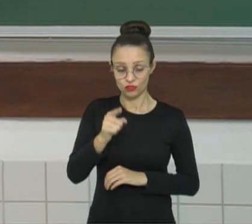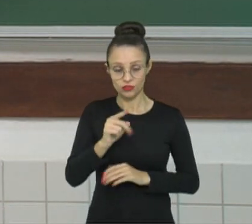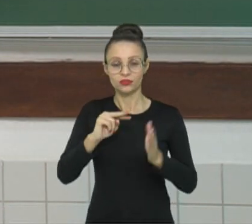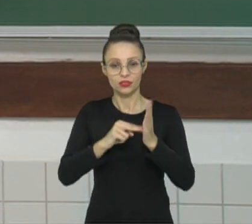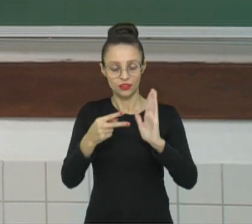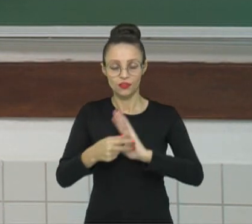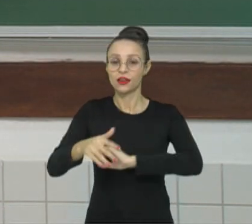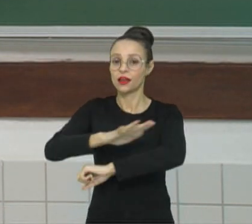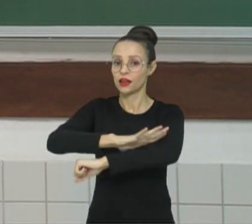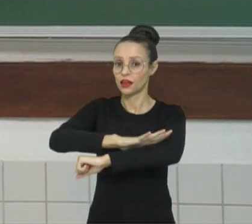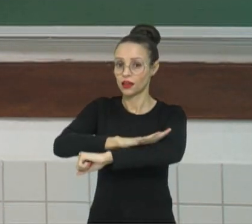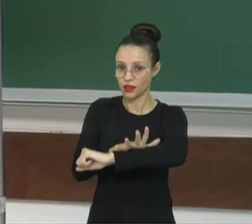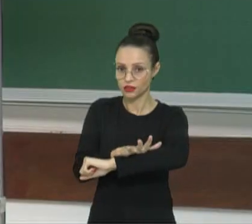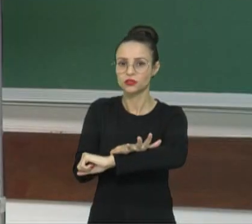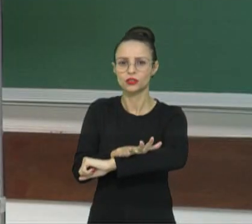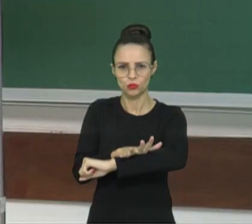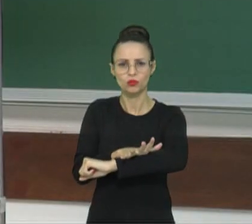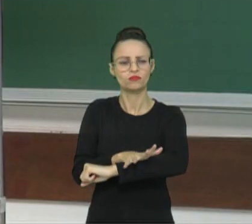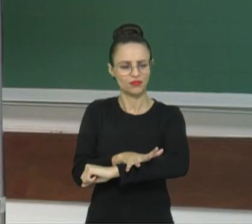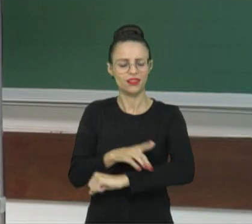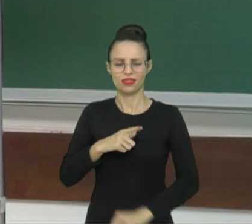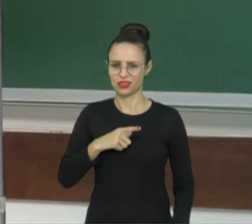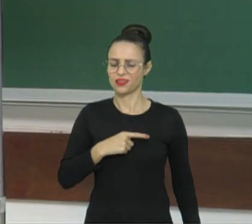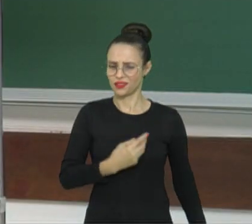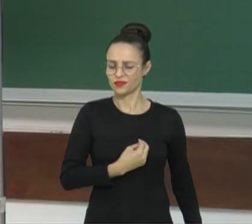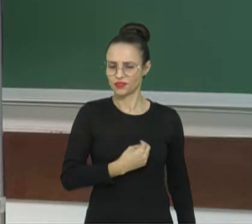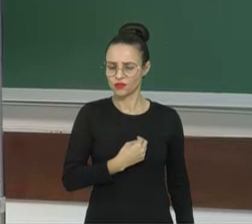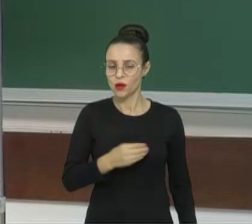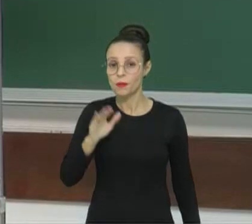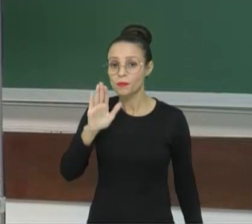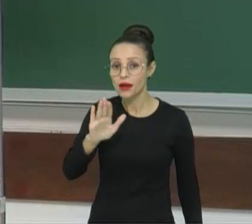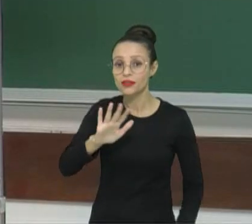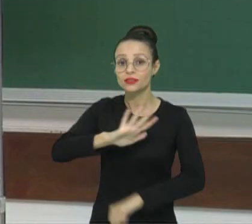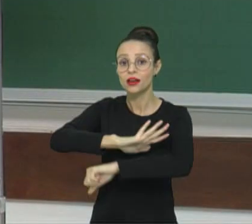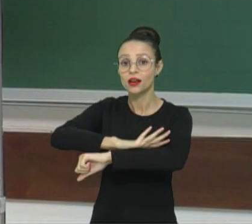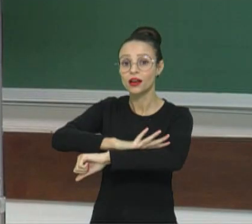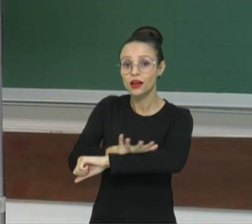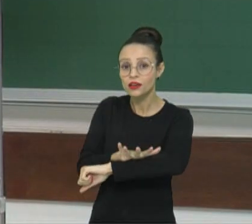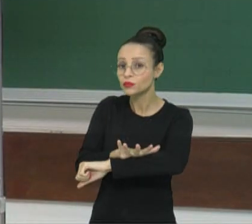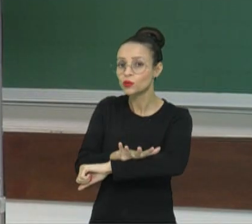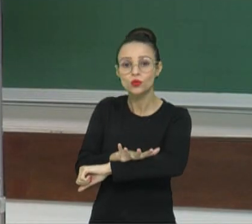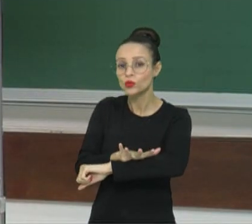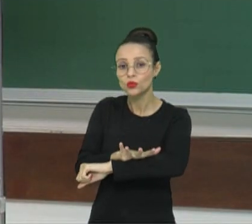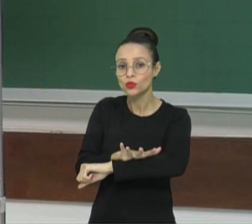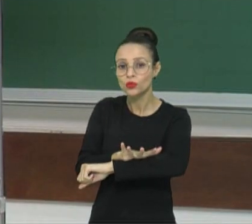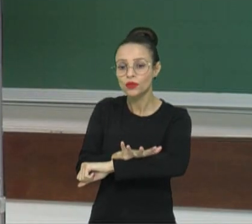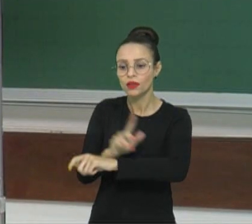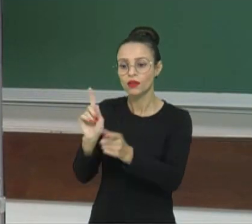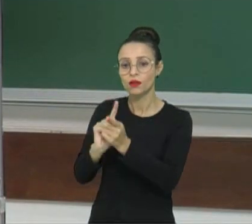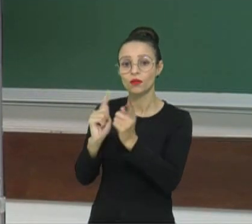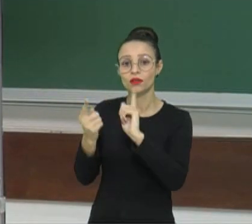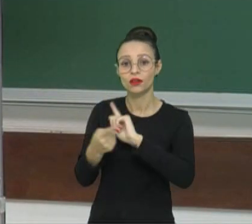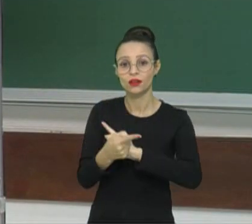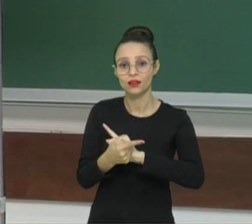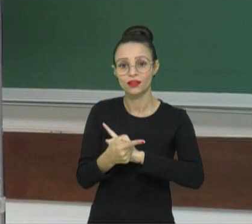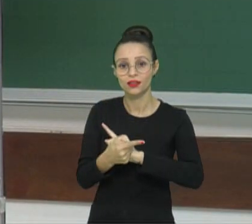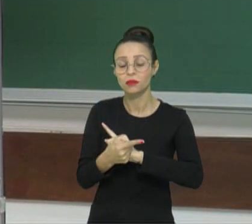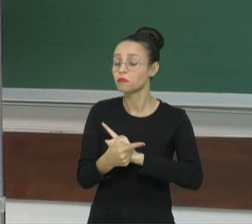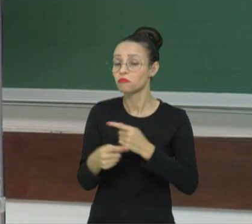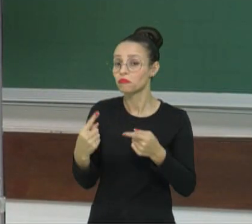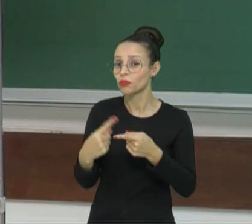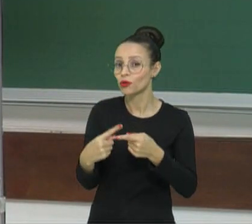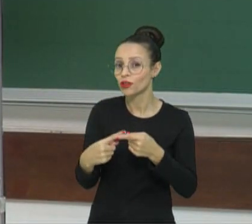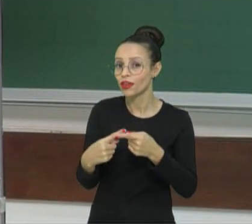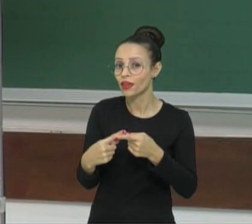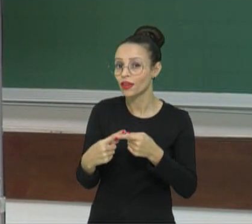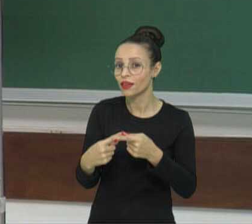que o racismo existe. Mas se trata de um racismo o quê? Reverso. Por quê? Porque